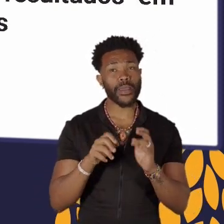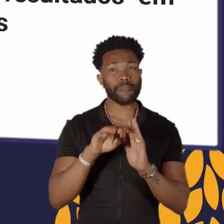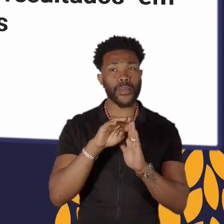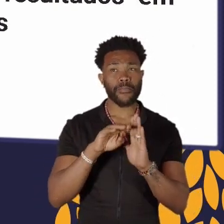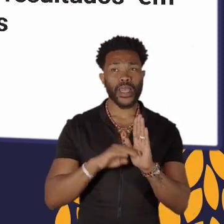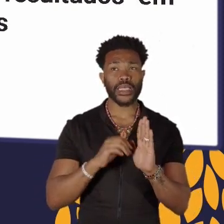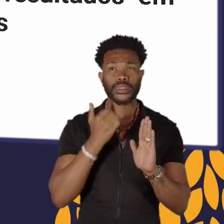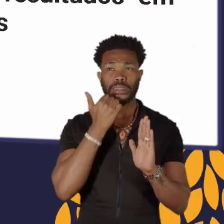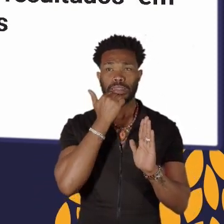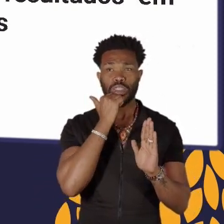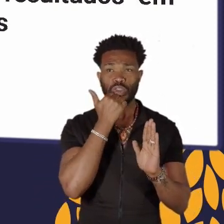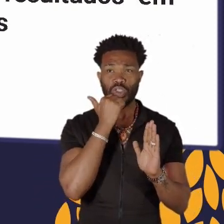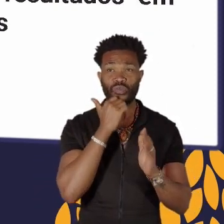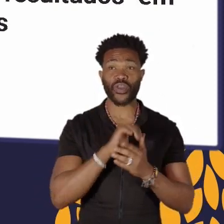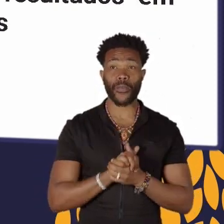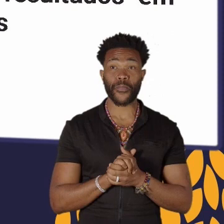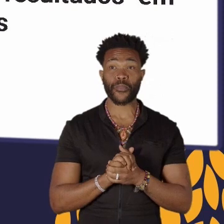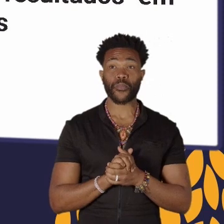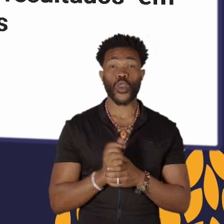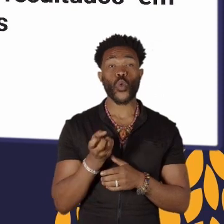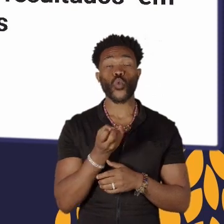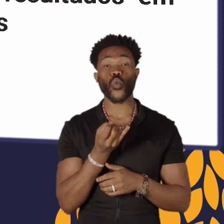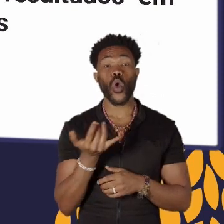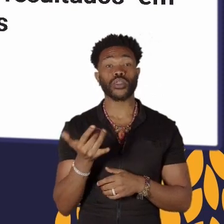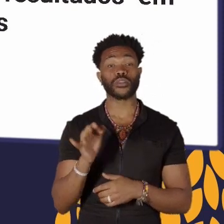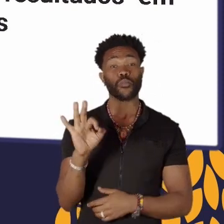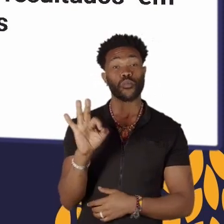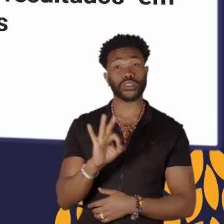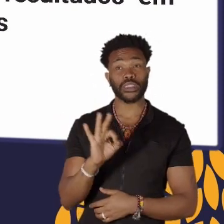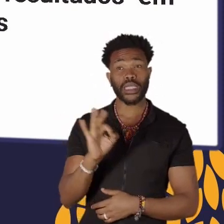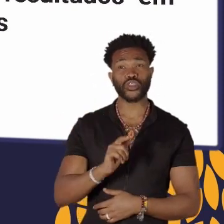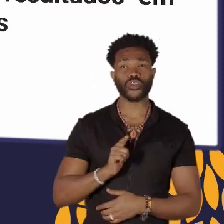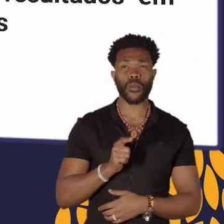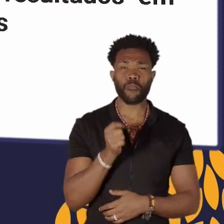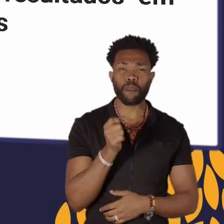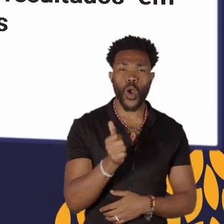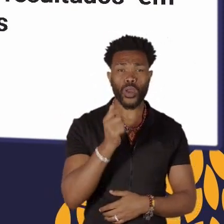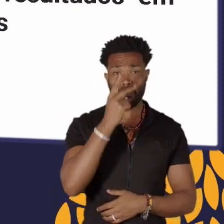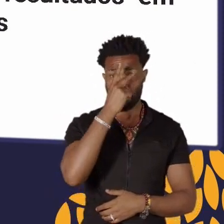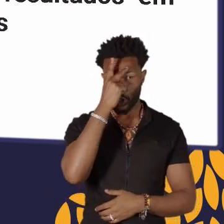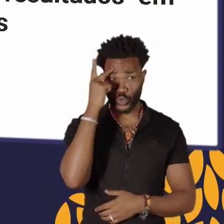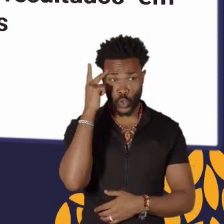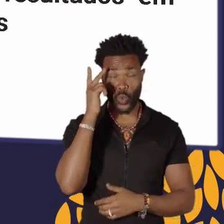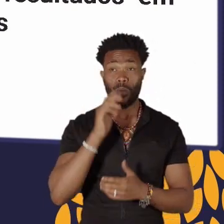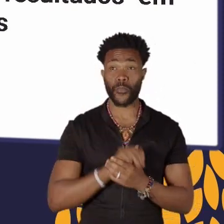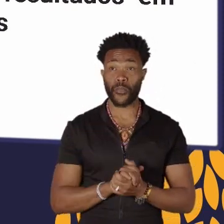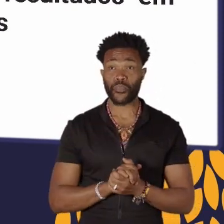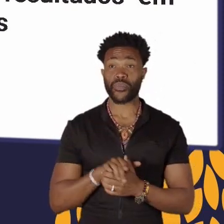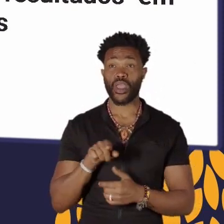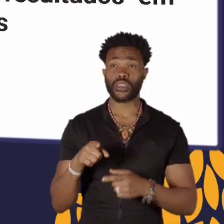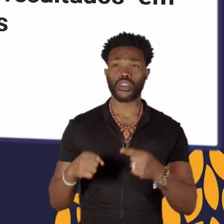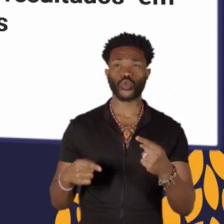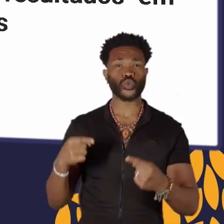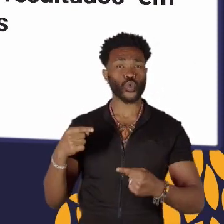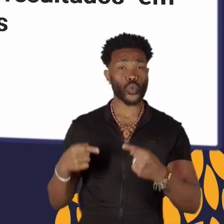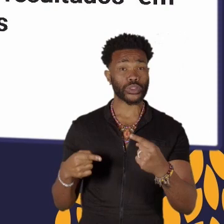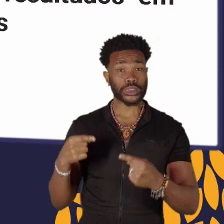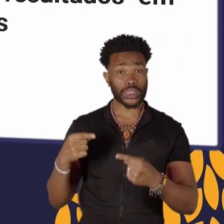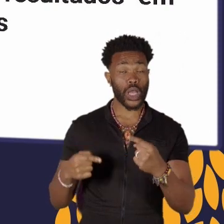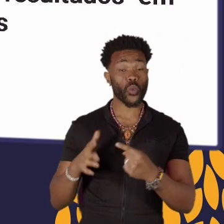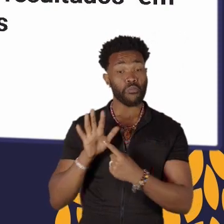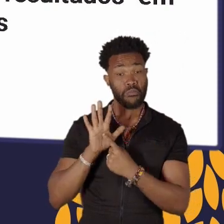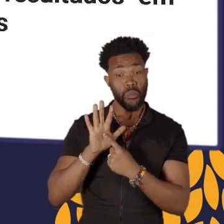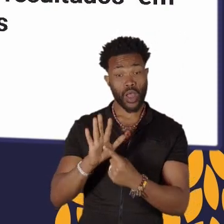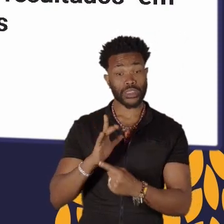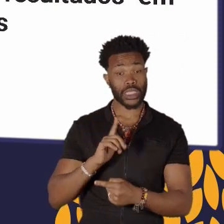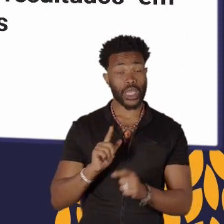científico. Né? Com relação ao tamanho de amostra, a gente tem estudos que têm poucas pessoas, e essa é uma discussão que é colocada porque você